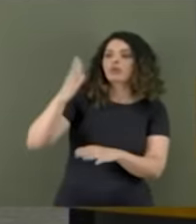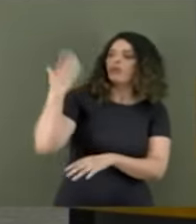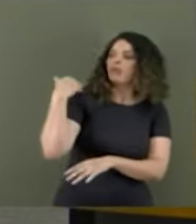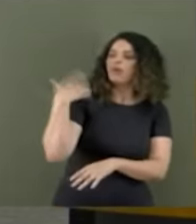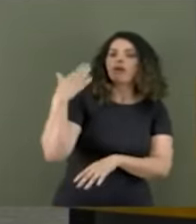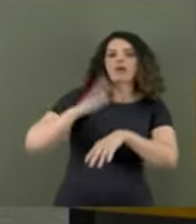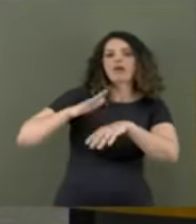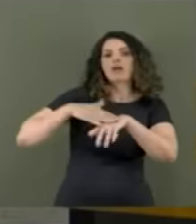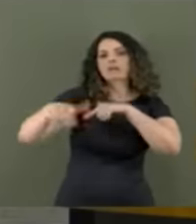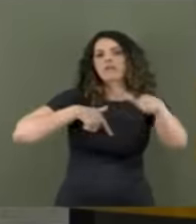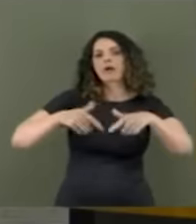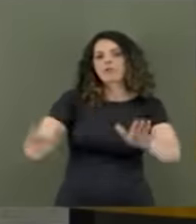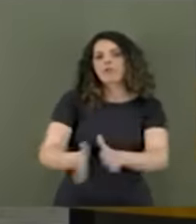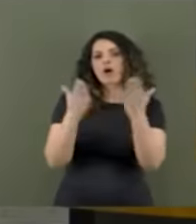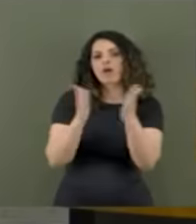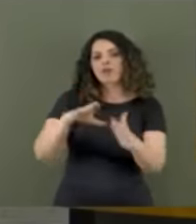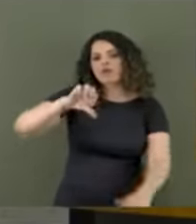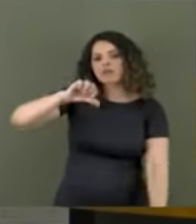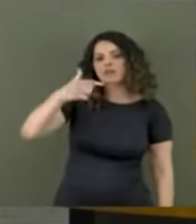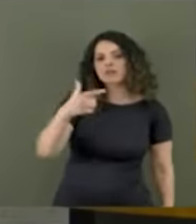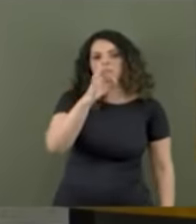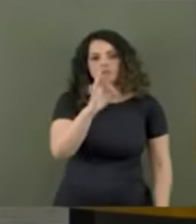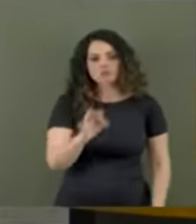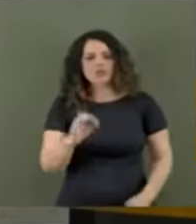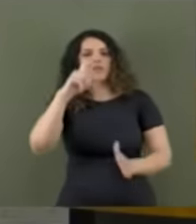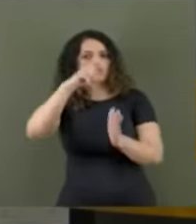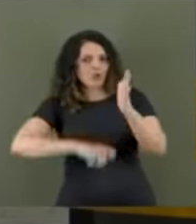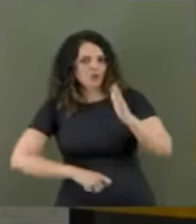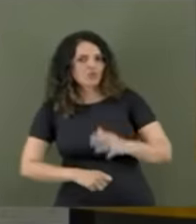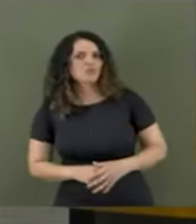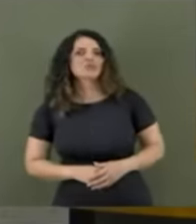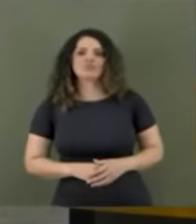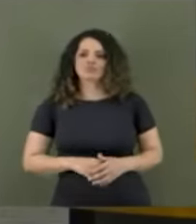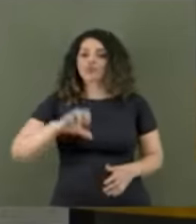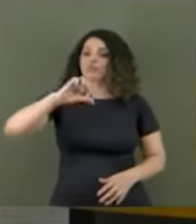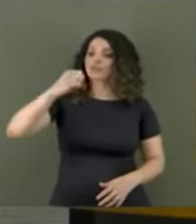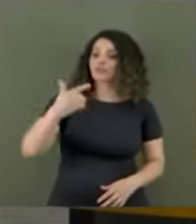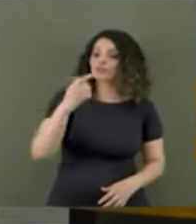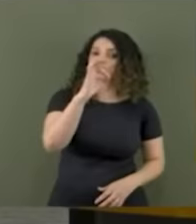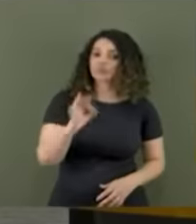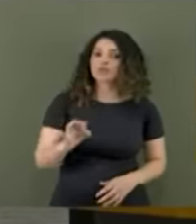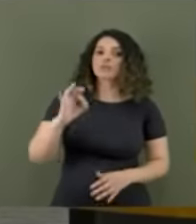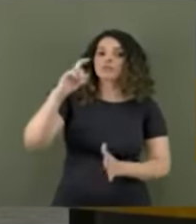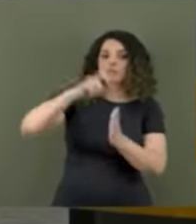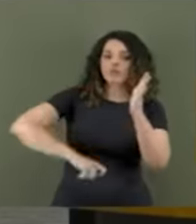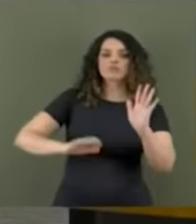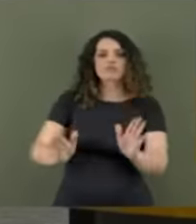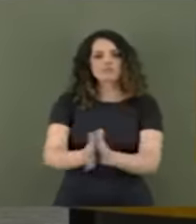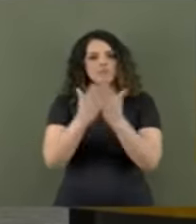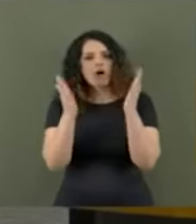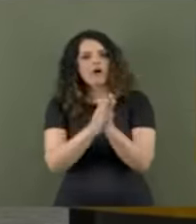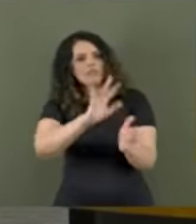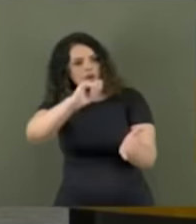pobre 92% de imposto só para concluir presidente 92% de imposto em cima do mais pobre